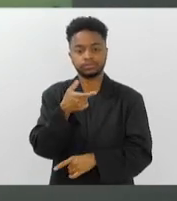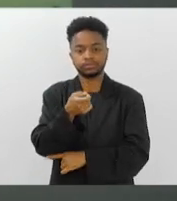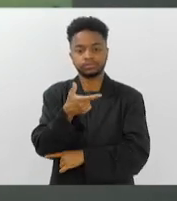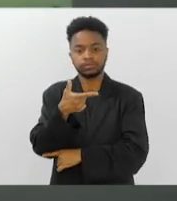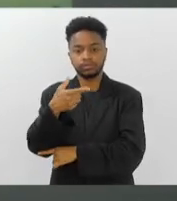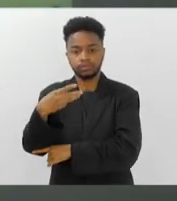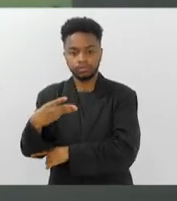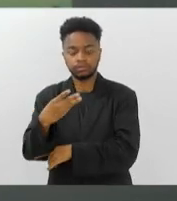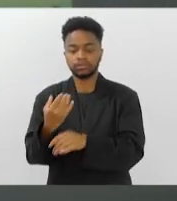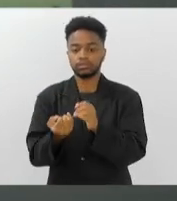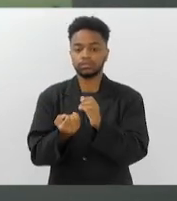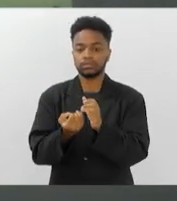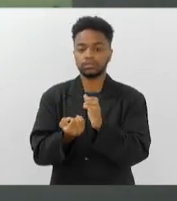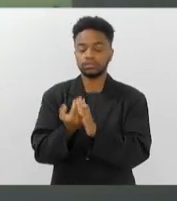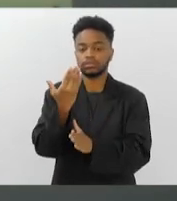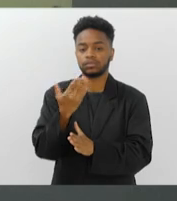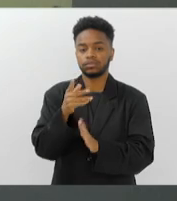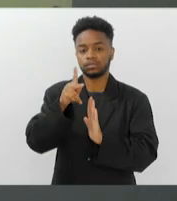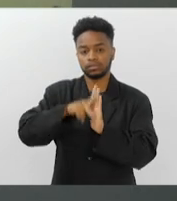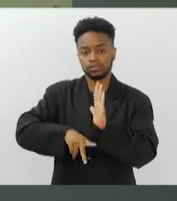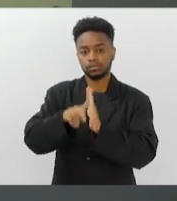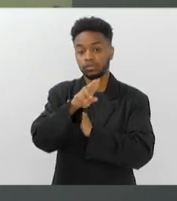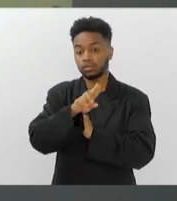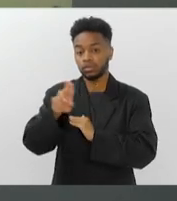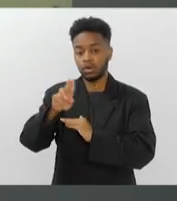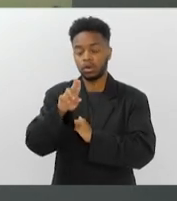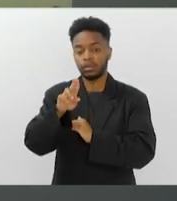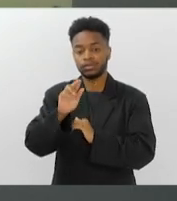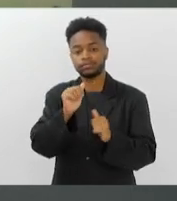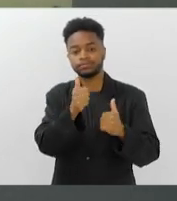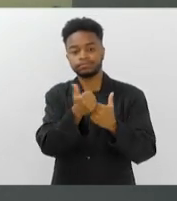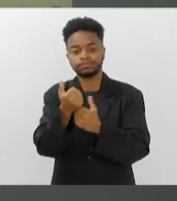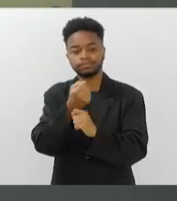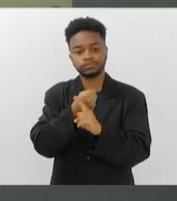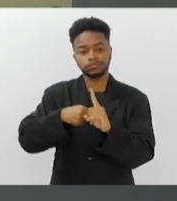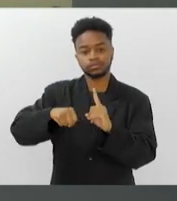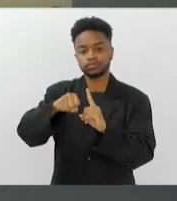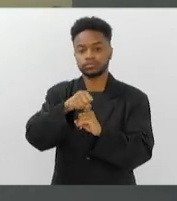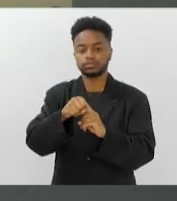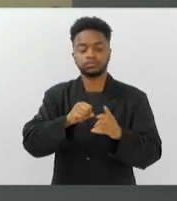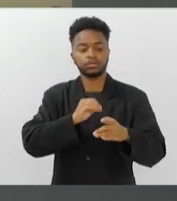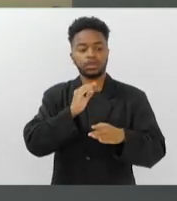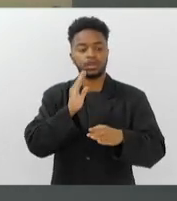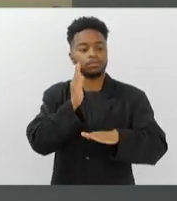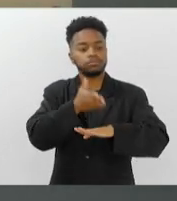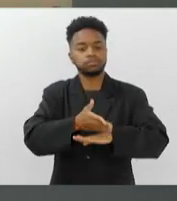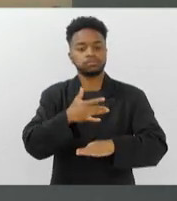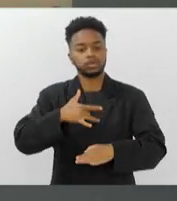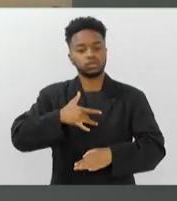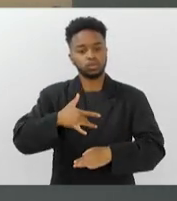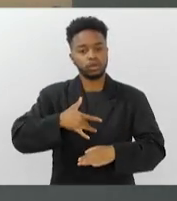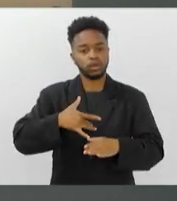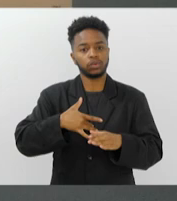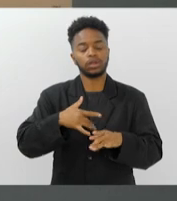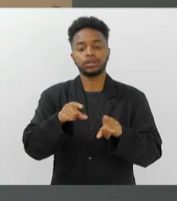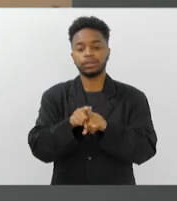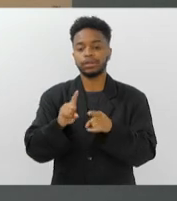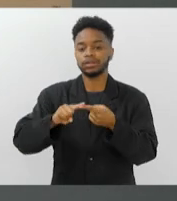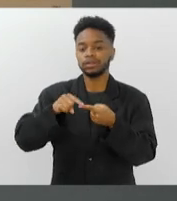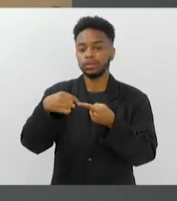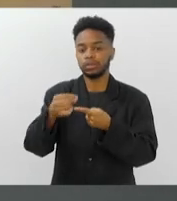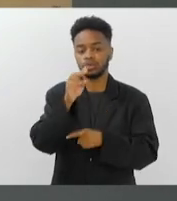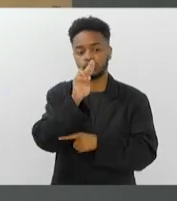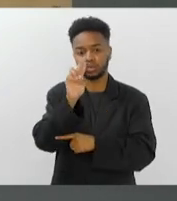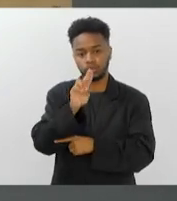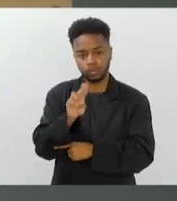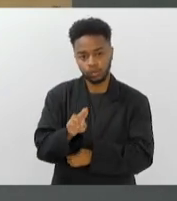a gente começa a desenvolver um projeto chamado fortalecer a sociedade civil no enfrentamento da tuberculose e esses nomes que daqui a pouco vão vir aqui